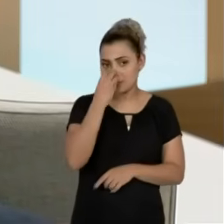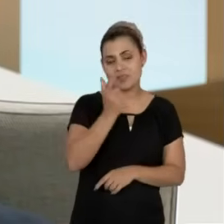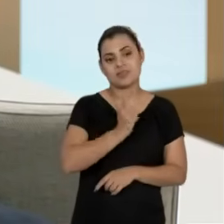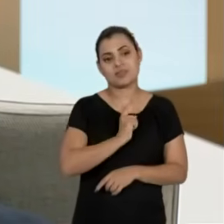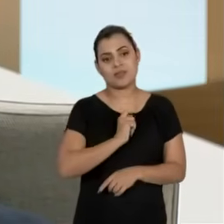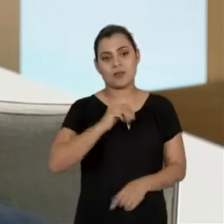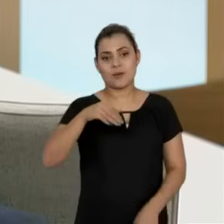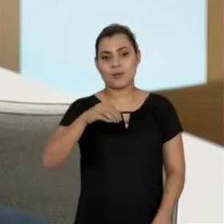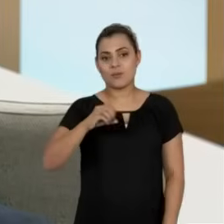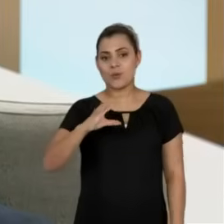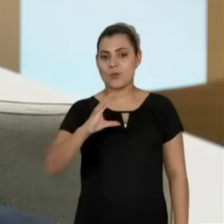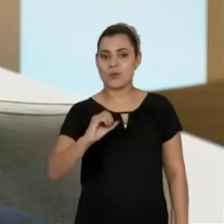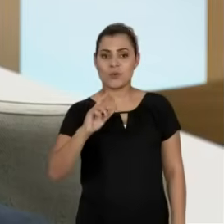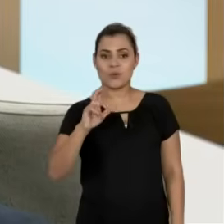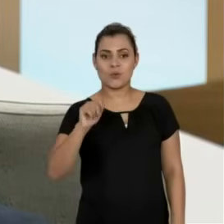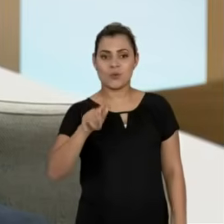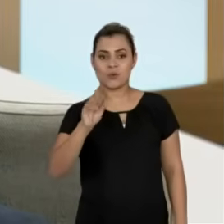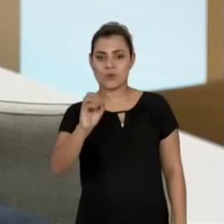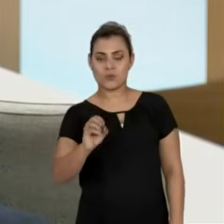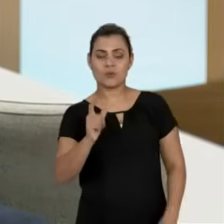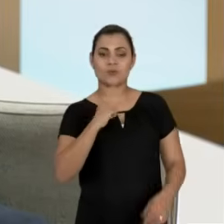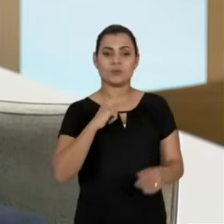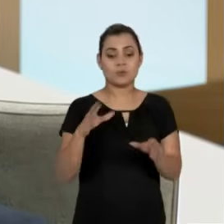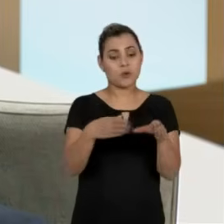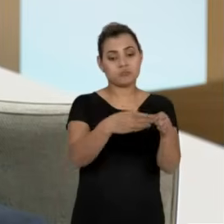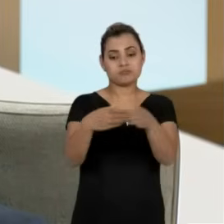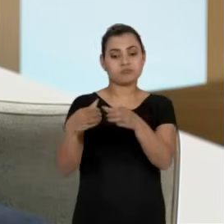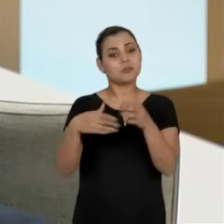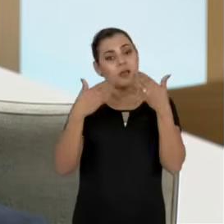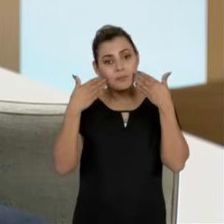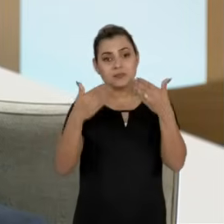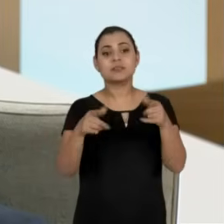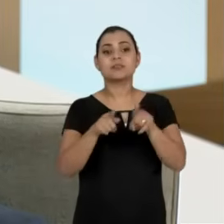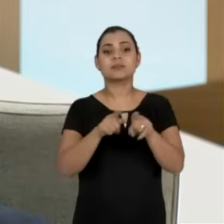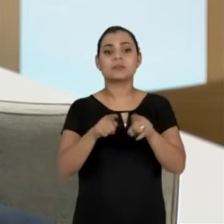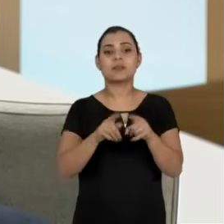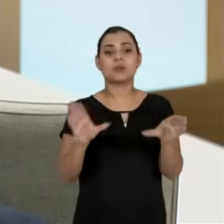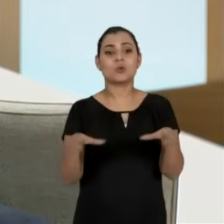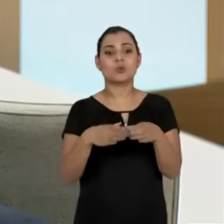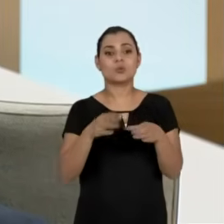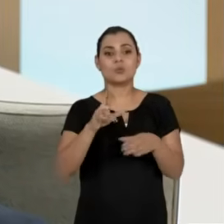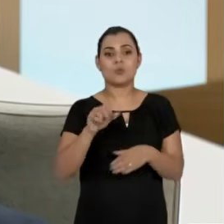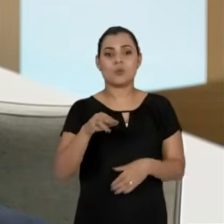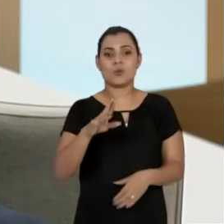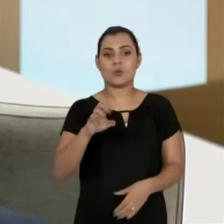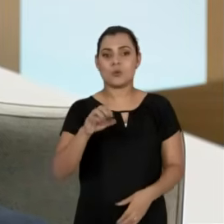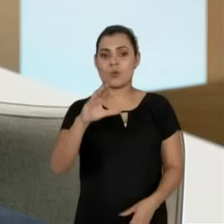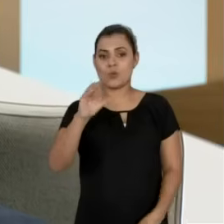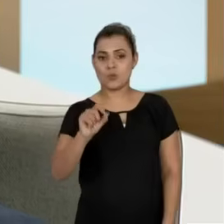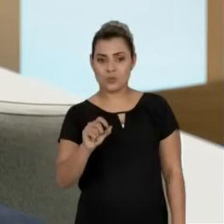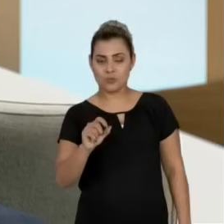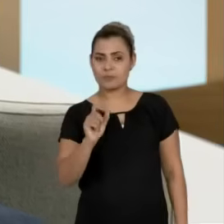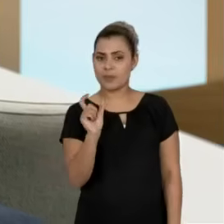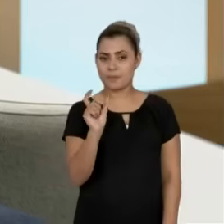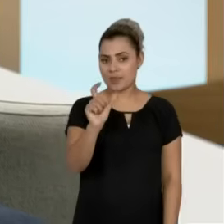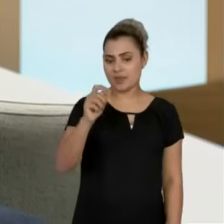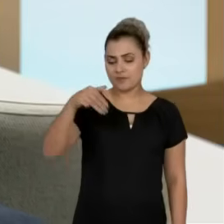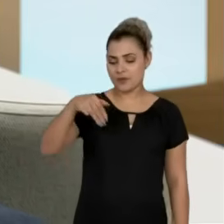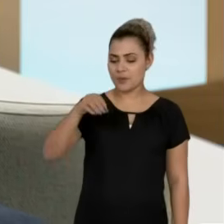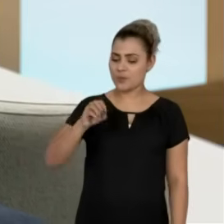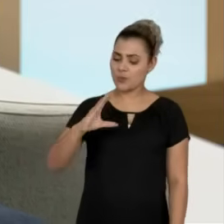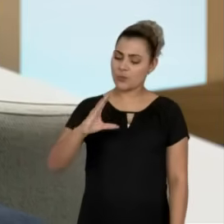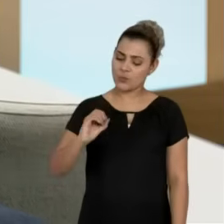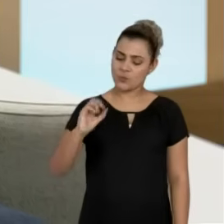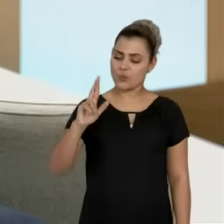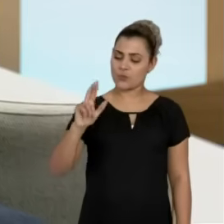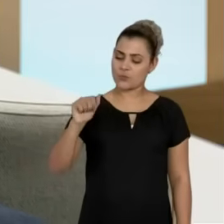que as próprias comunidades estão fazendo, se apresentam. Eu vou falar depois da rede Mocoronga, né? Só queria explicar o seguinte, Mocorongo